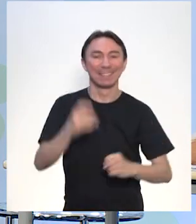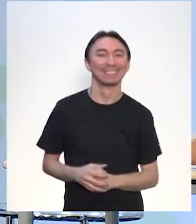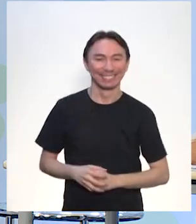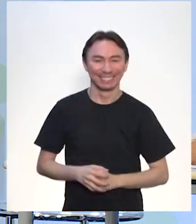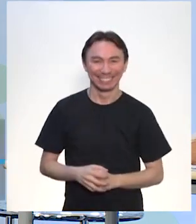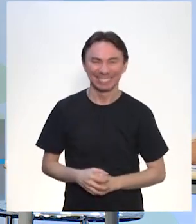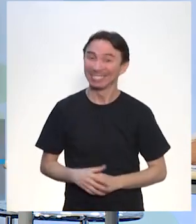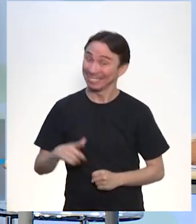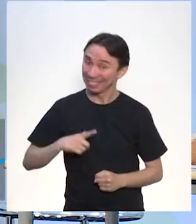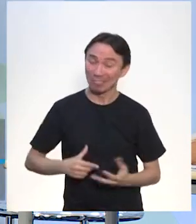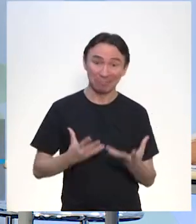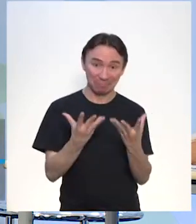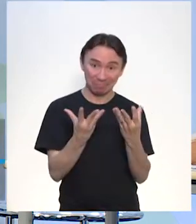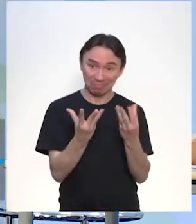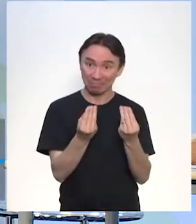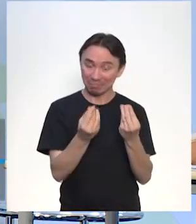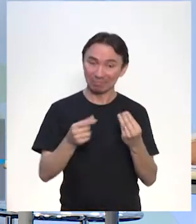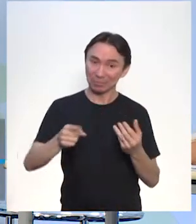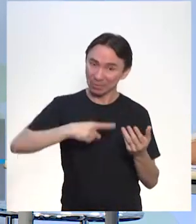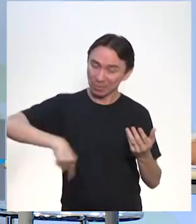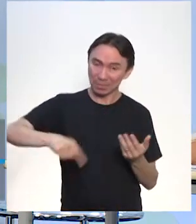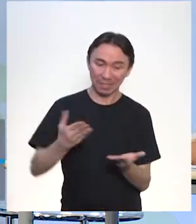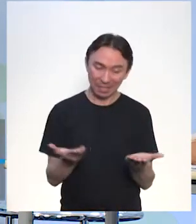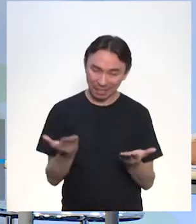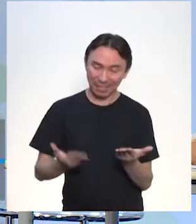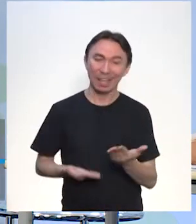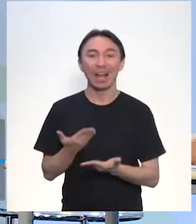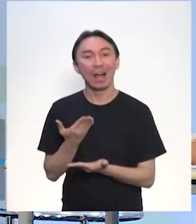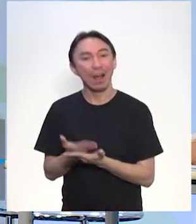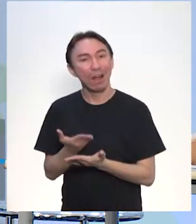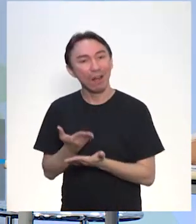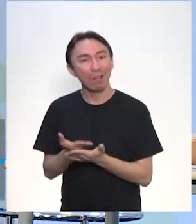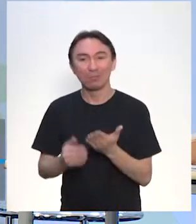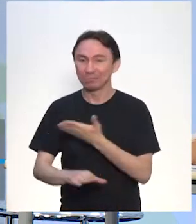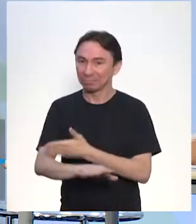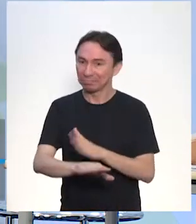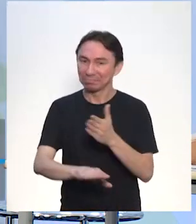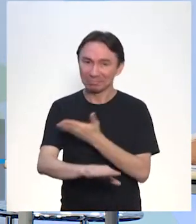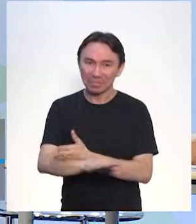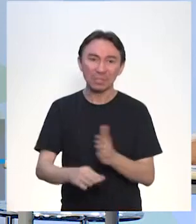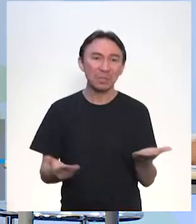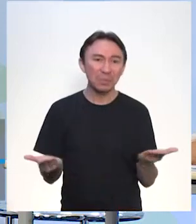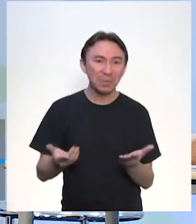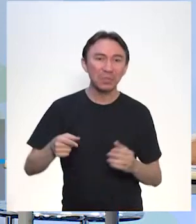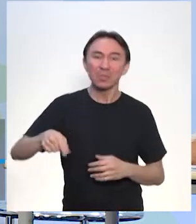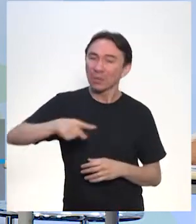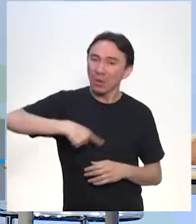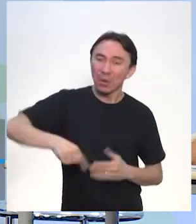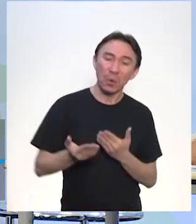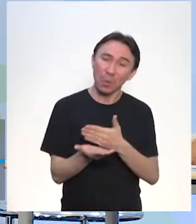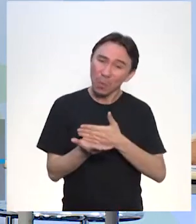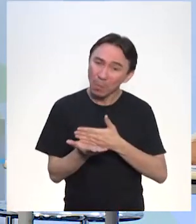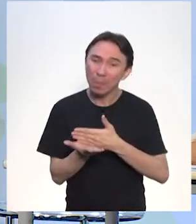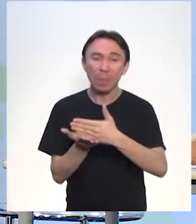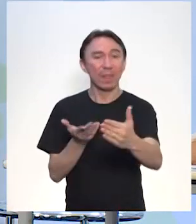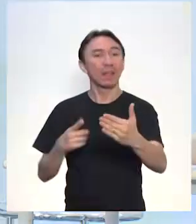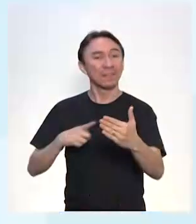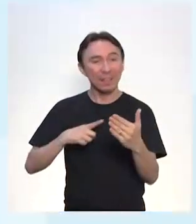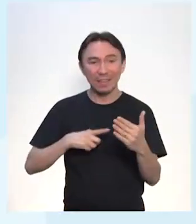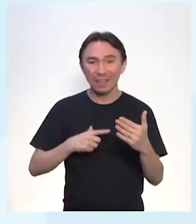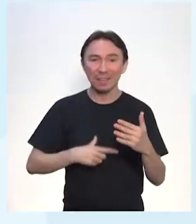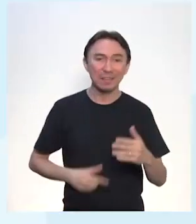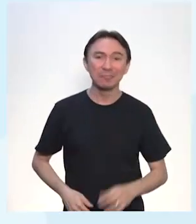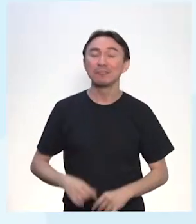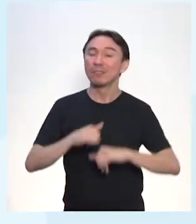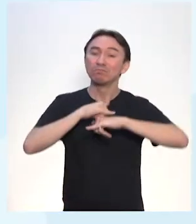hoje trabalhadas nessa aula. E, para a gente começar a nossa aula, a gente sempre tem uma mensagem inicial